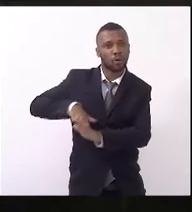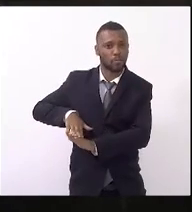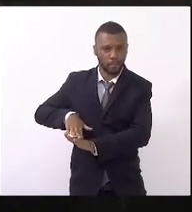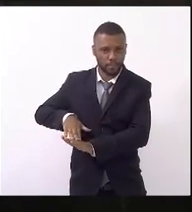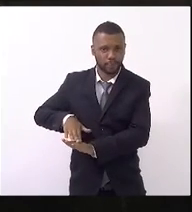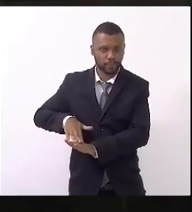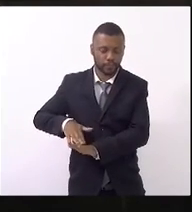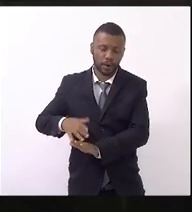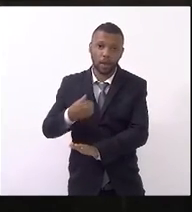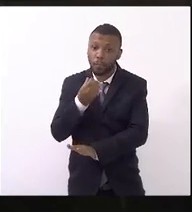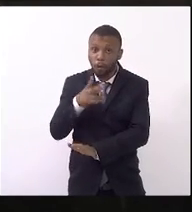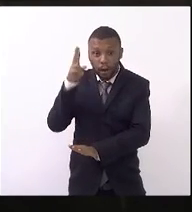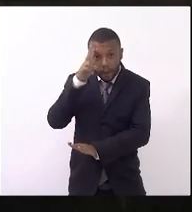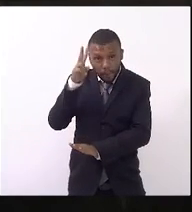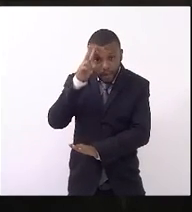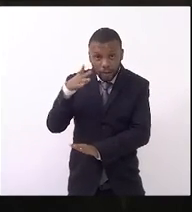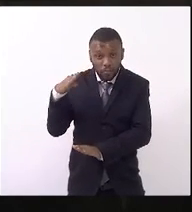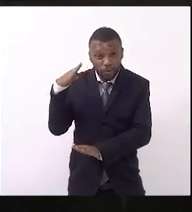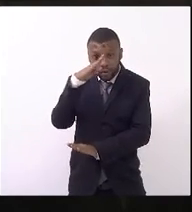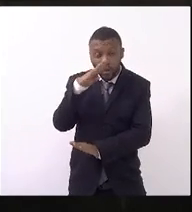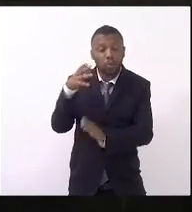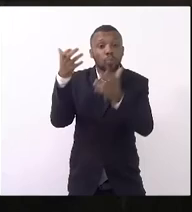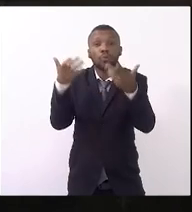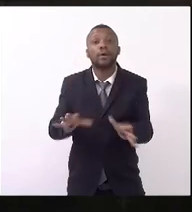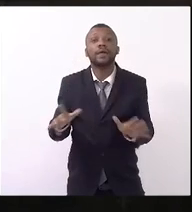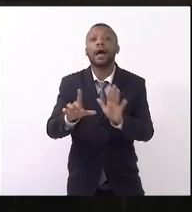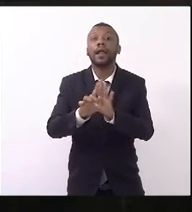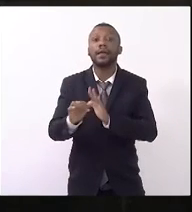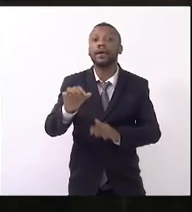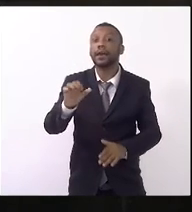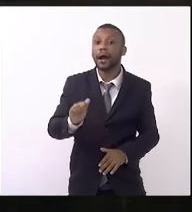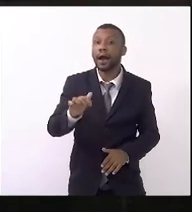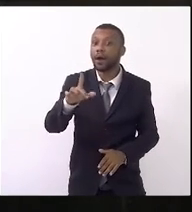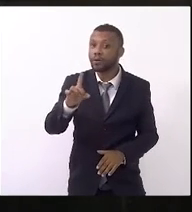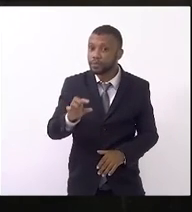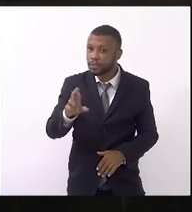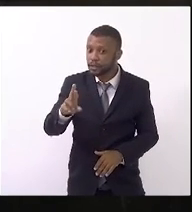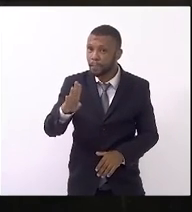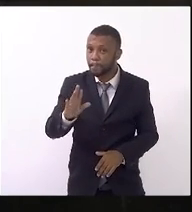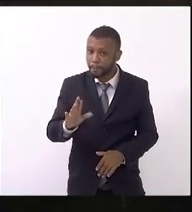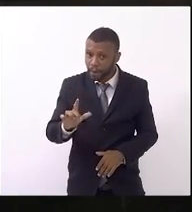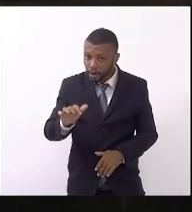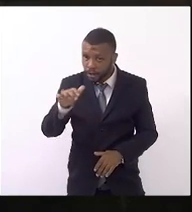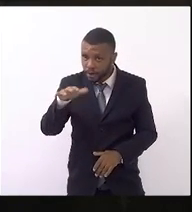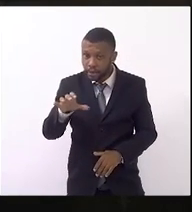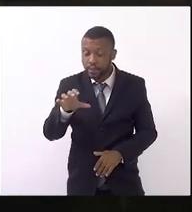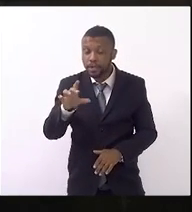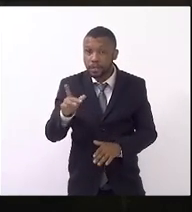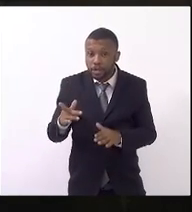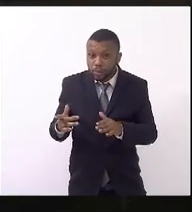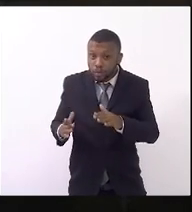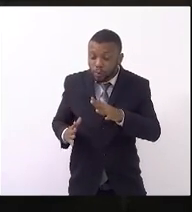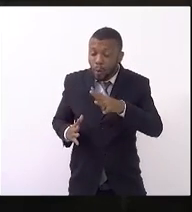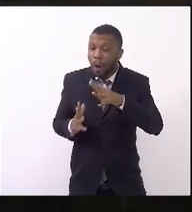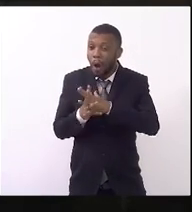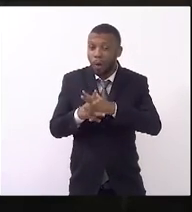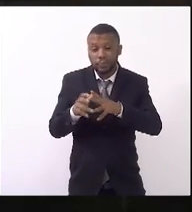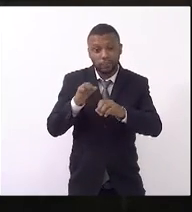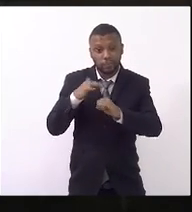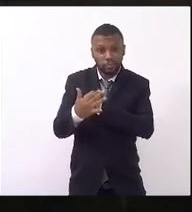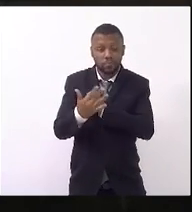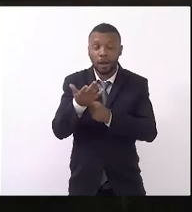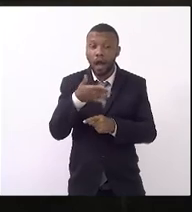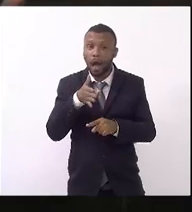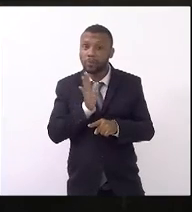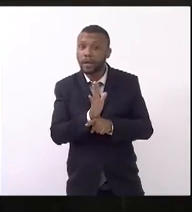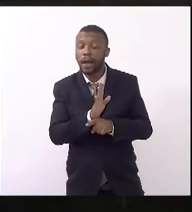lembrar que o governo Bolsonaro não queria também a Lei Aldir Blanc. No auge da pandemia, para matar a fome dos trabalhadores e trabalhadoras da cultura